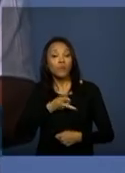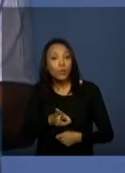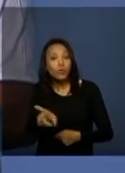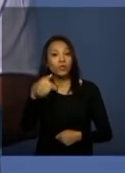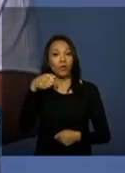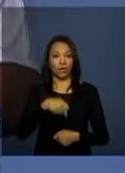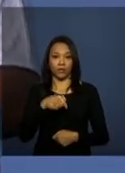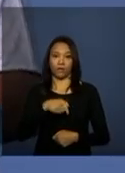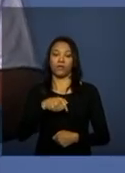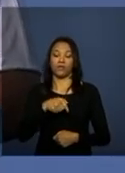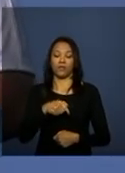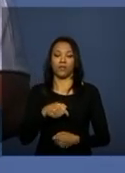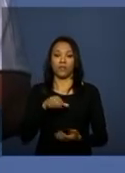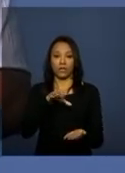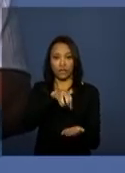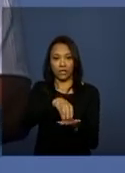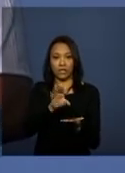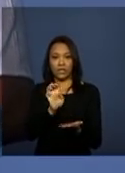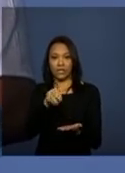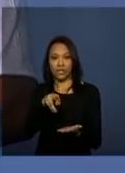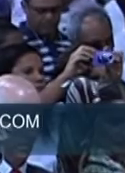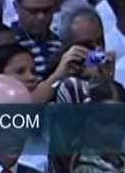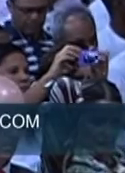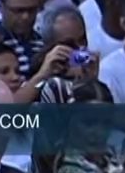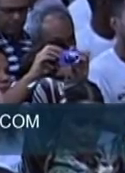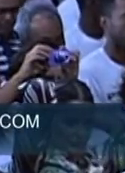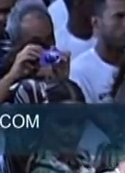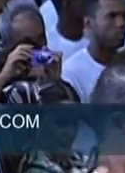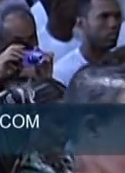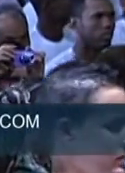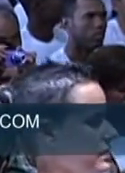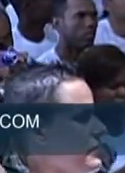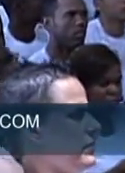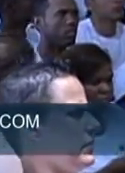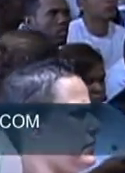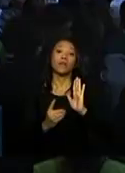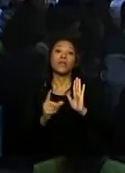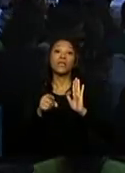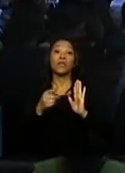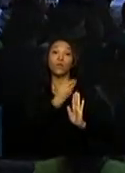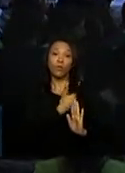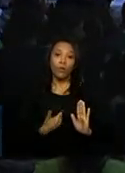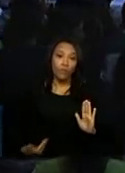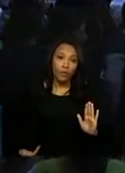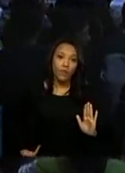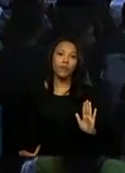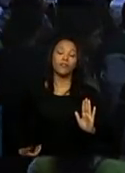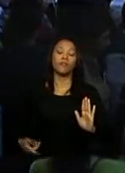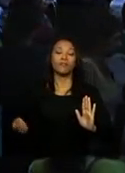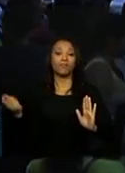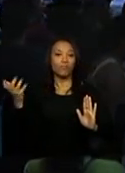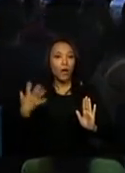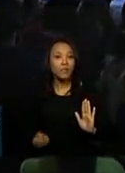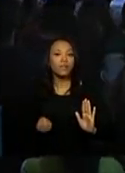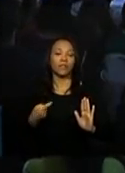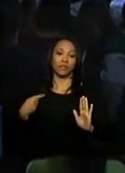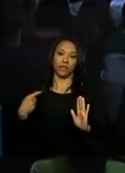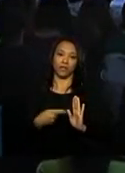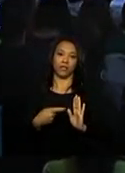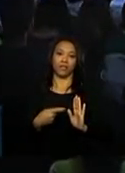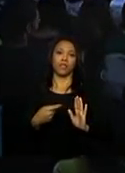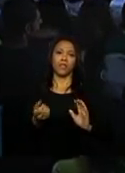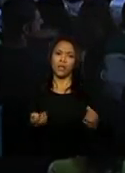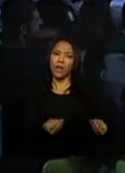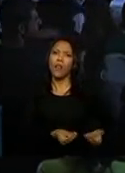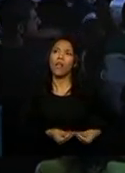População de Rua. Precisamos que o Decreto 7053, né, que o governo abraça e coloca debaixo do braço, né, e leva para o